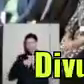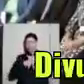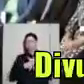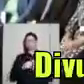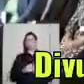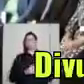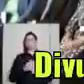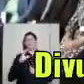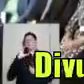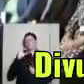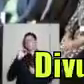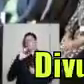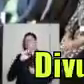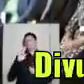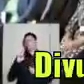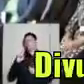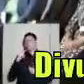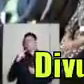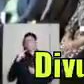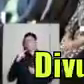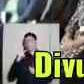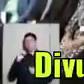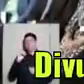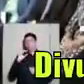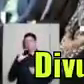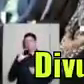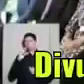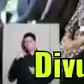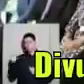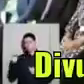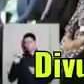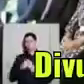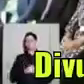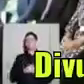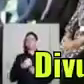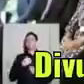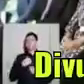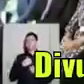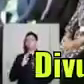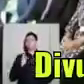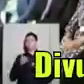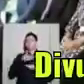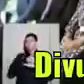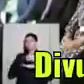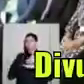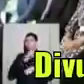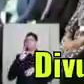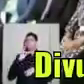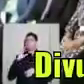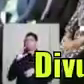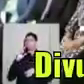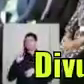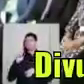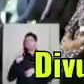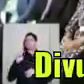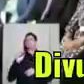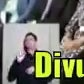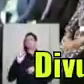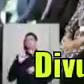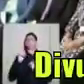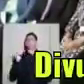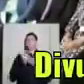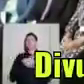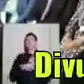casos referentes à corrupção que ocorreu no Brasil. Ninguém pode esquecer que ocorreu no Brasil,